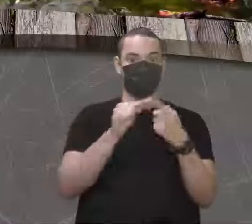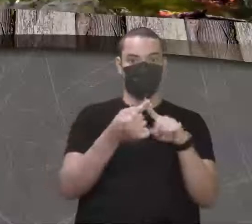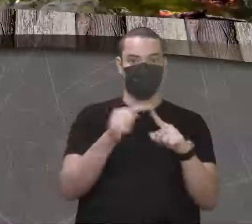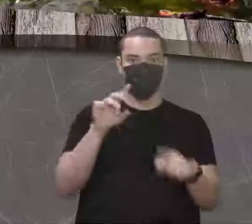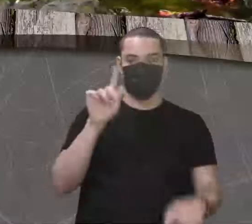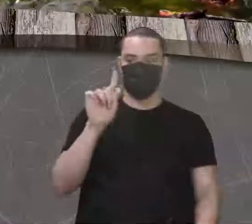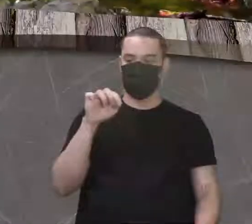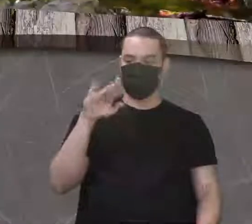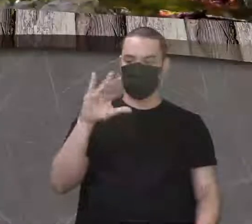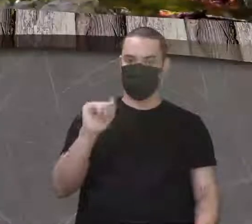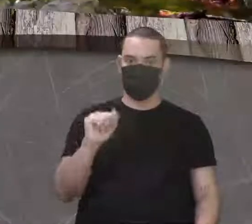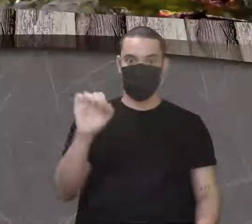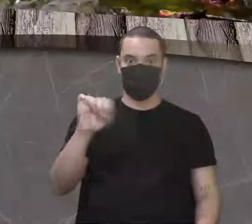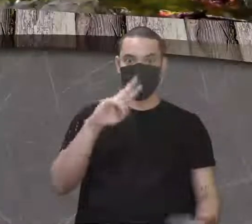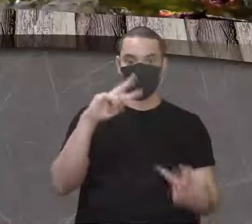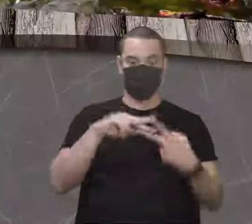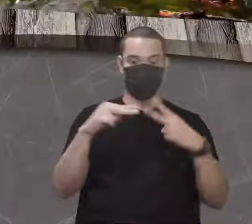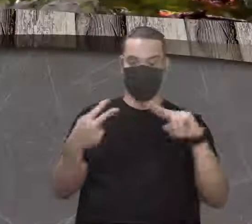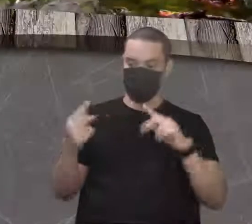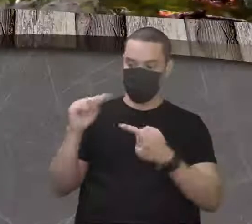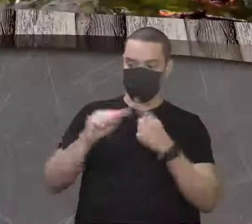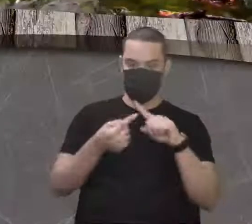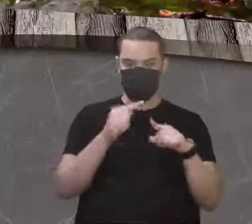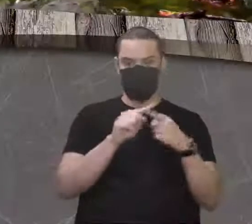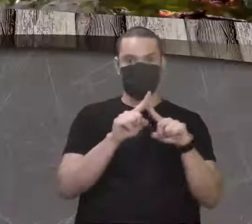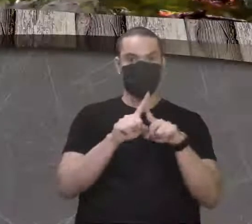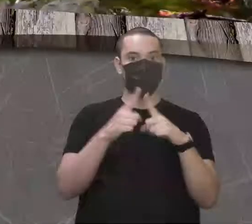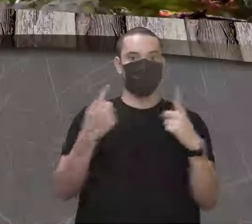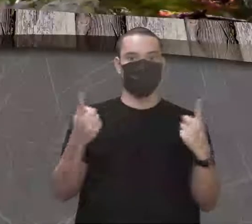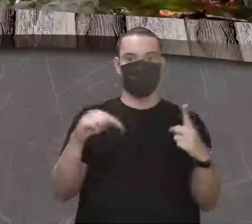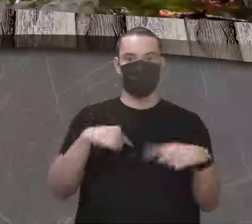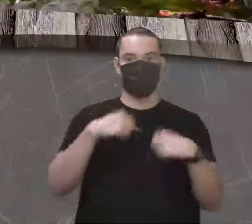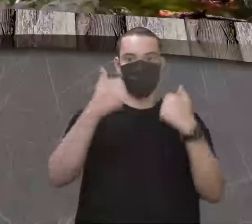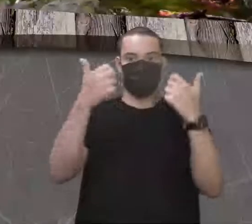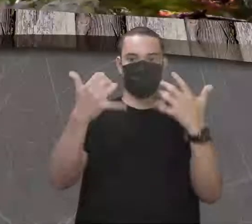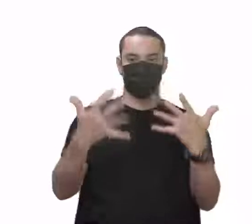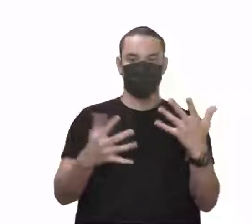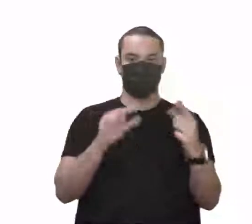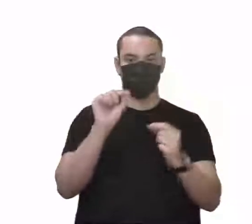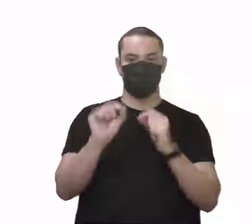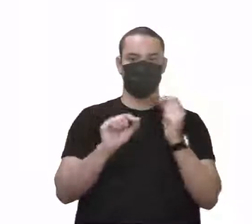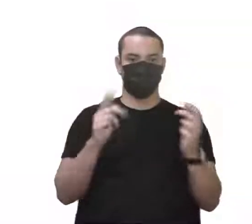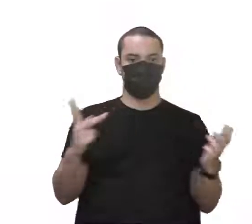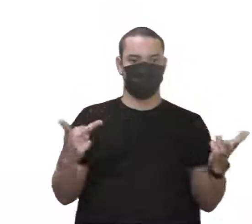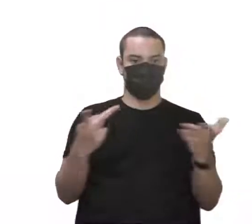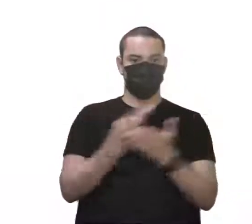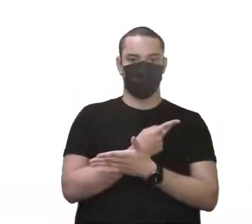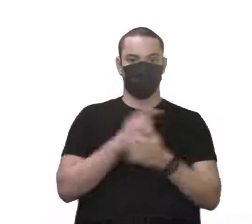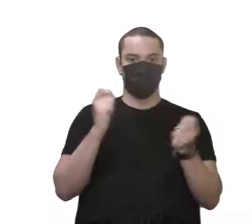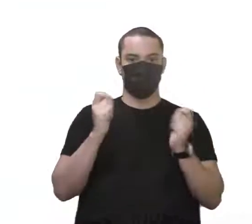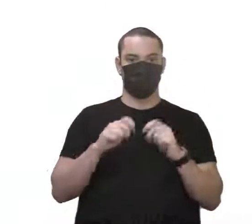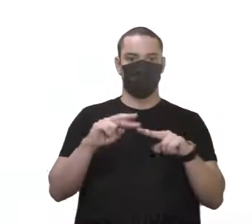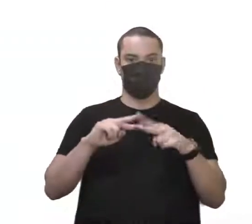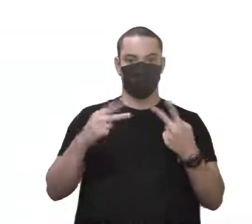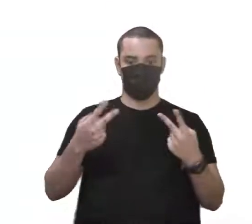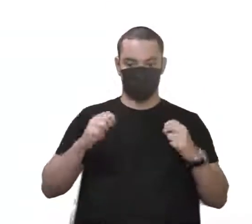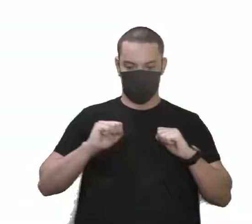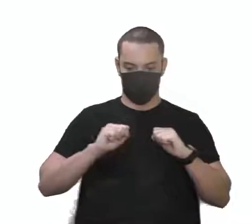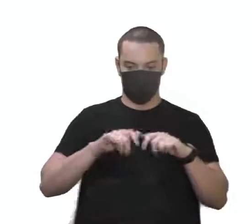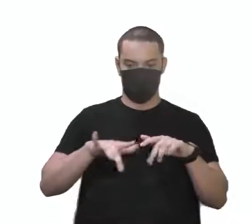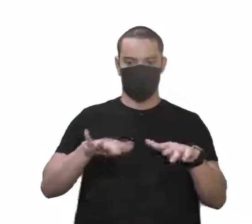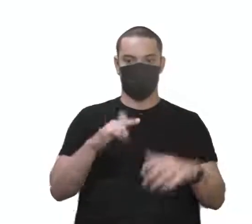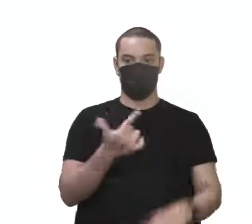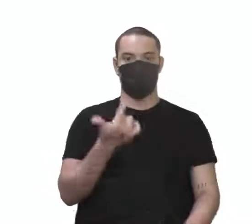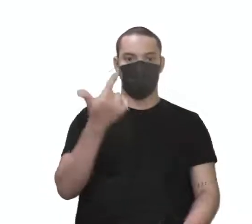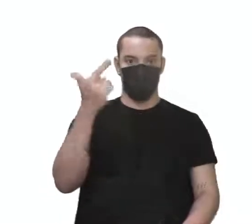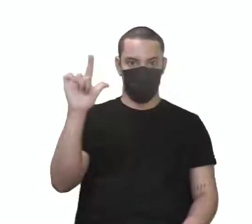DNA recombinante, né? Mas a gente está falando de situações onde você vai transferir material genético para